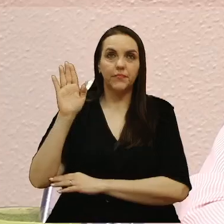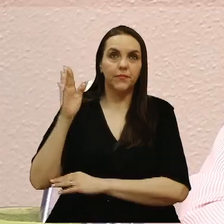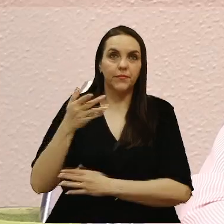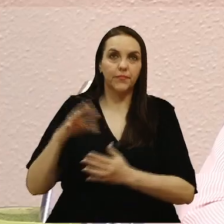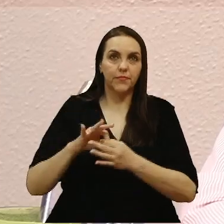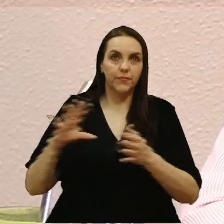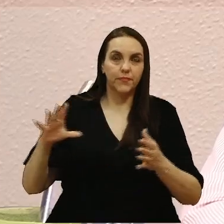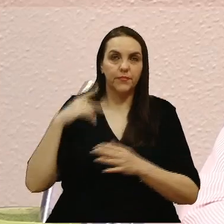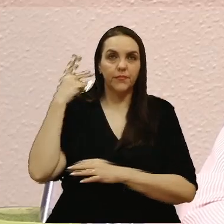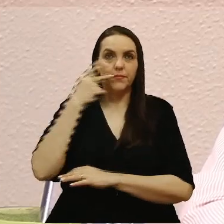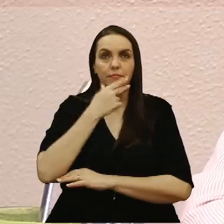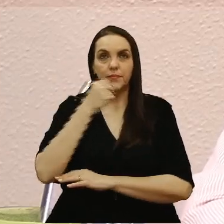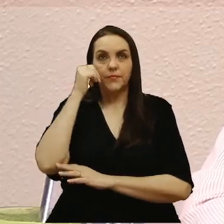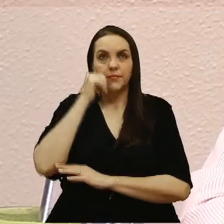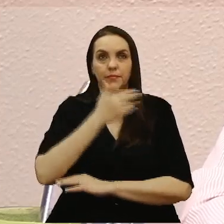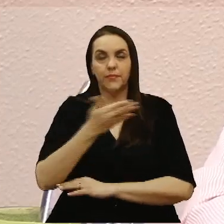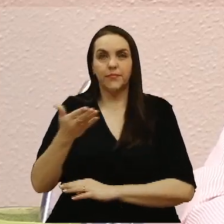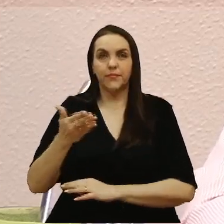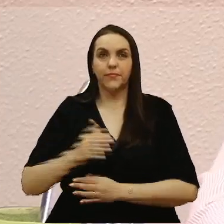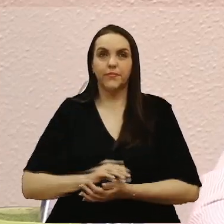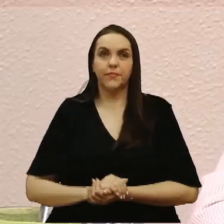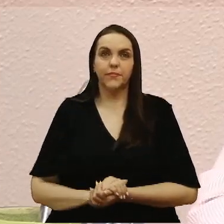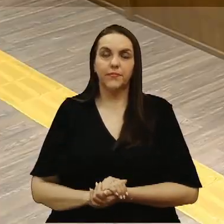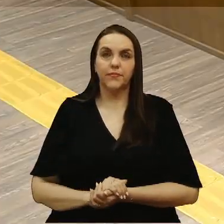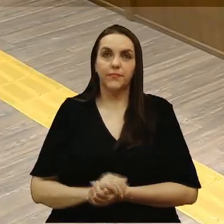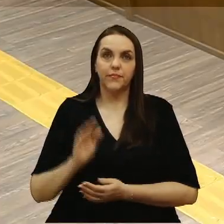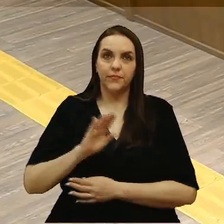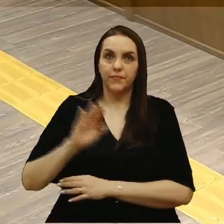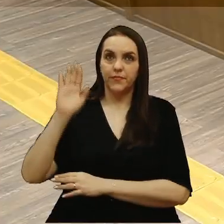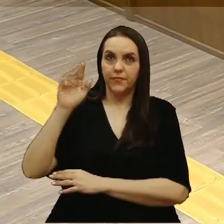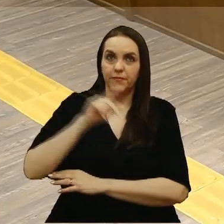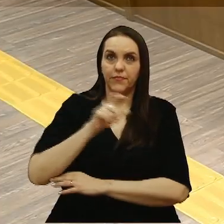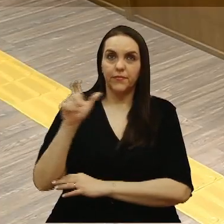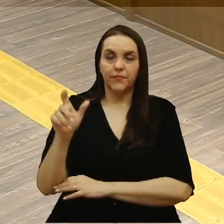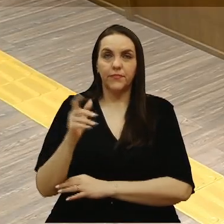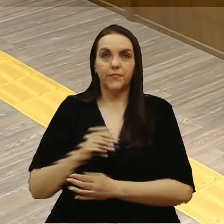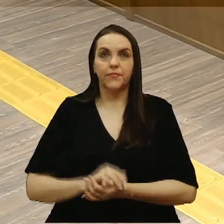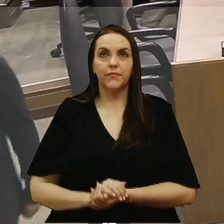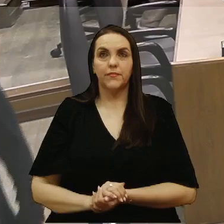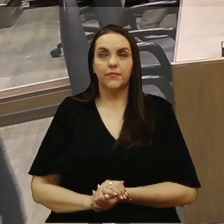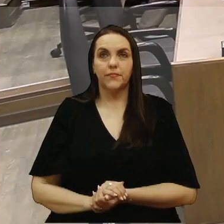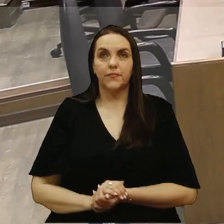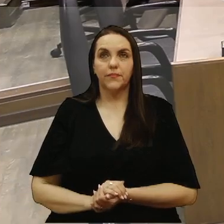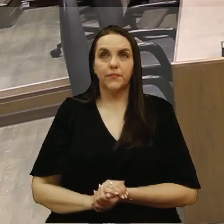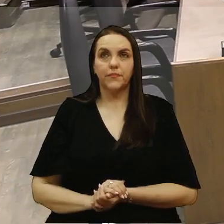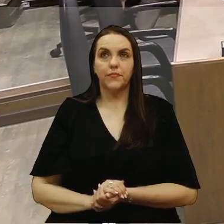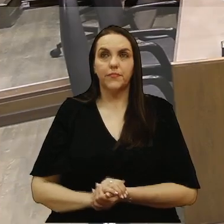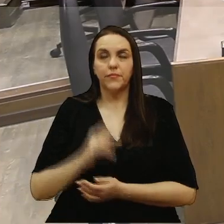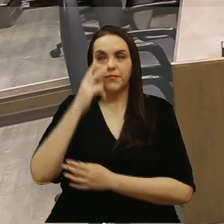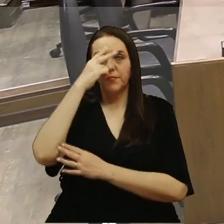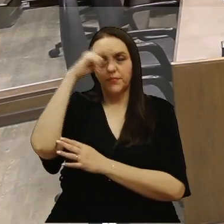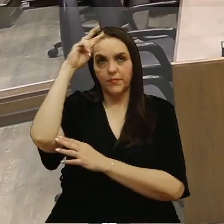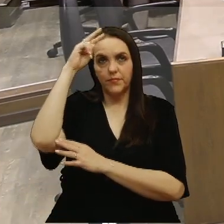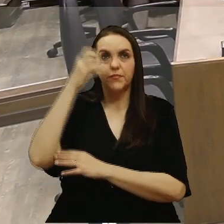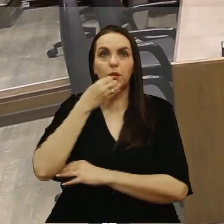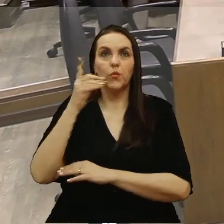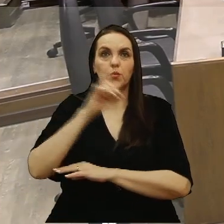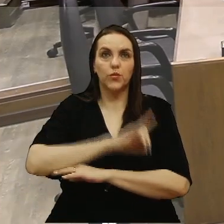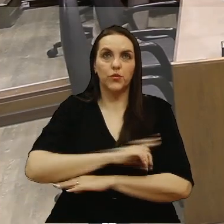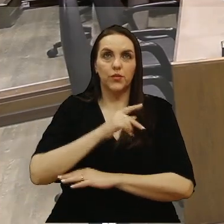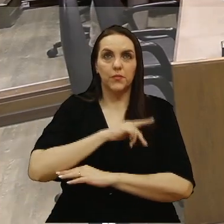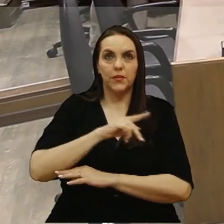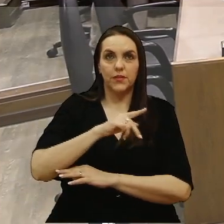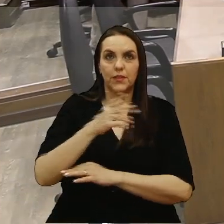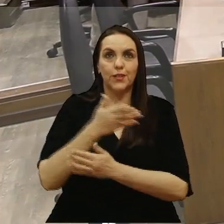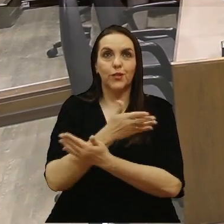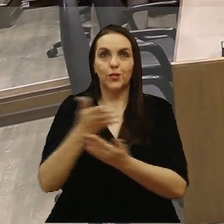das senhoras vereadoras e dos senhores vereadores. Peço a palavra, senhor presidente. Palavra, vereador Edson da Rosa. Bom dia, senhor presidente. Bom dia a